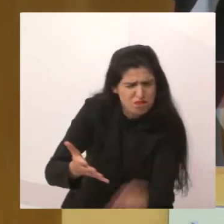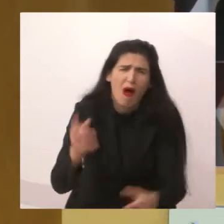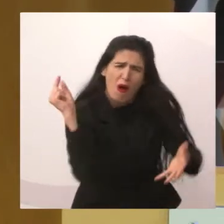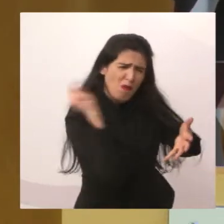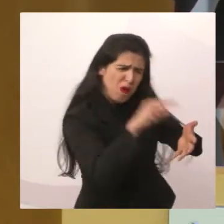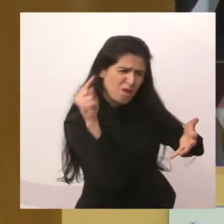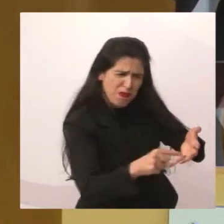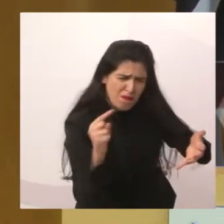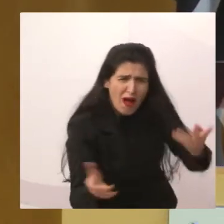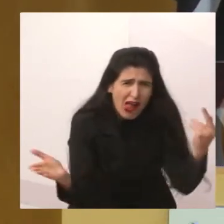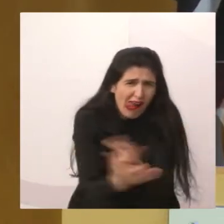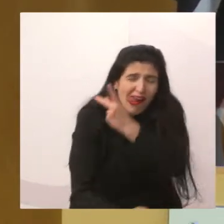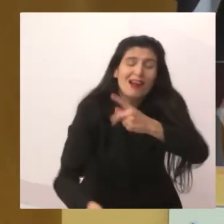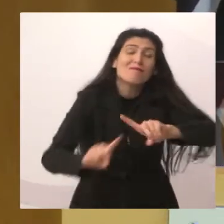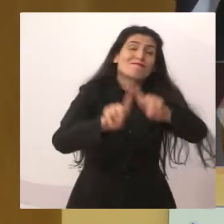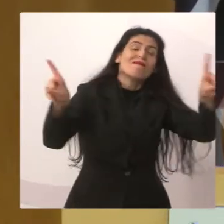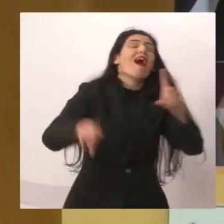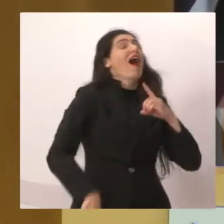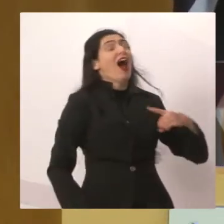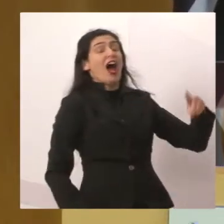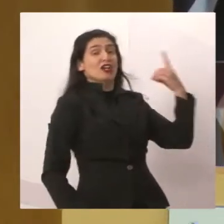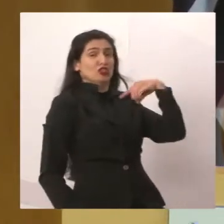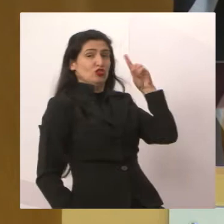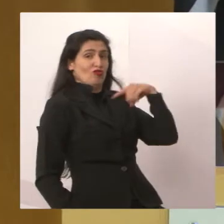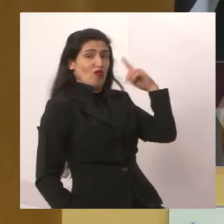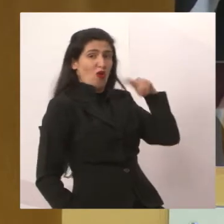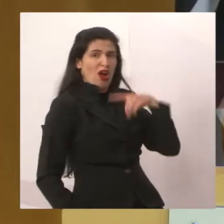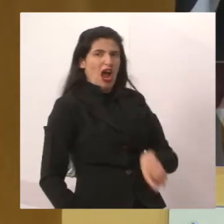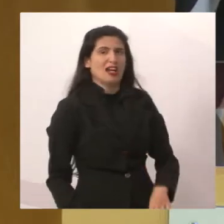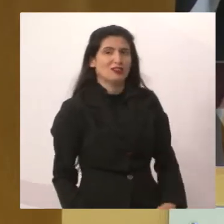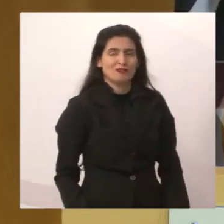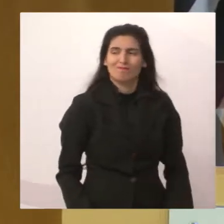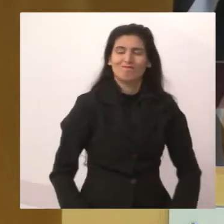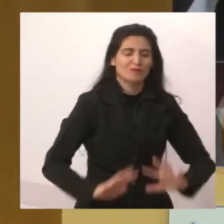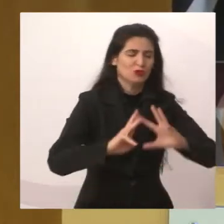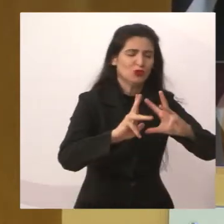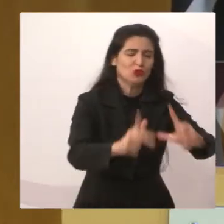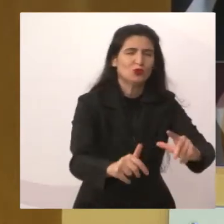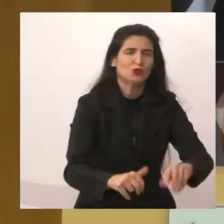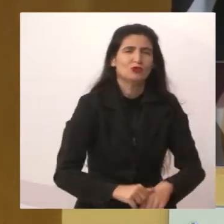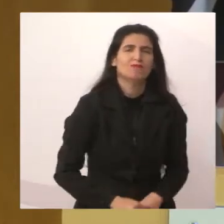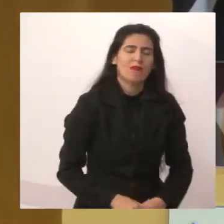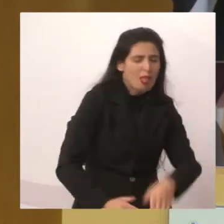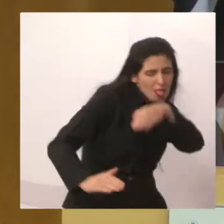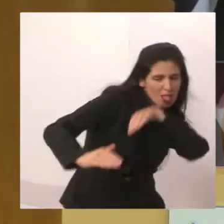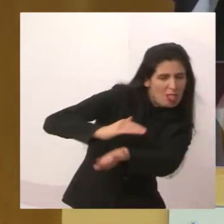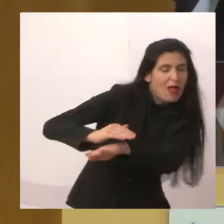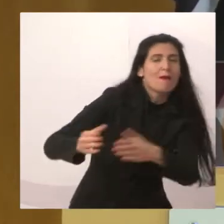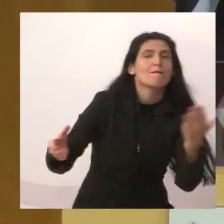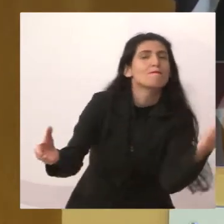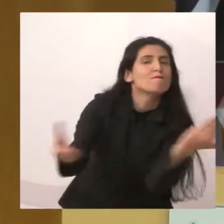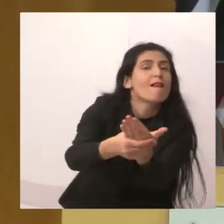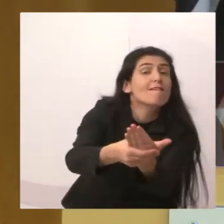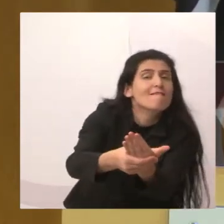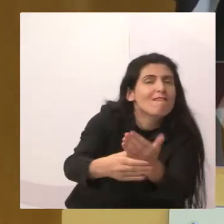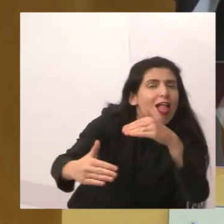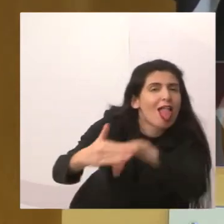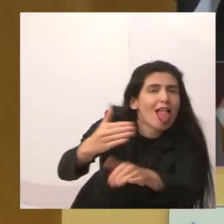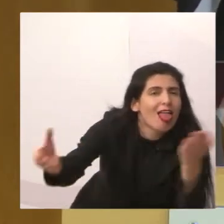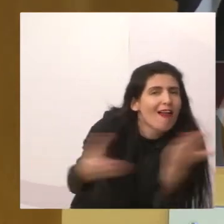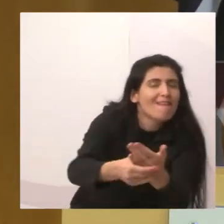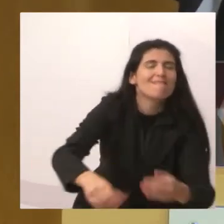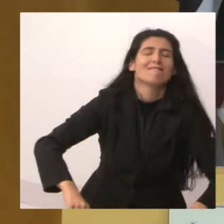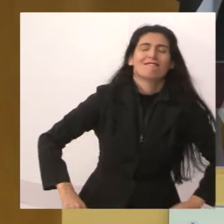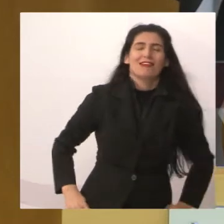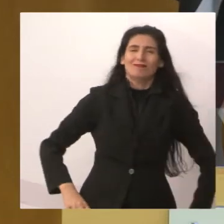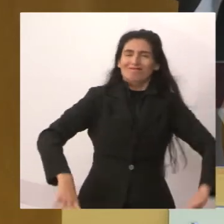O advogado foi lá e derrubou tudo isso. Só uma coisa eles não aceitaram,